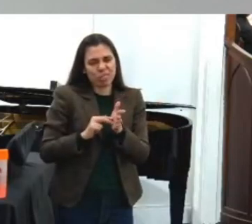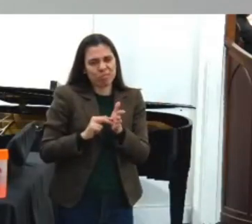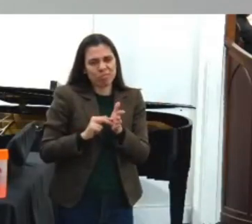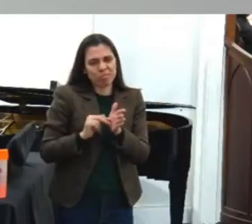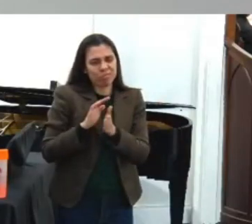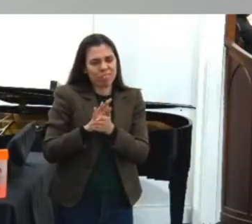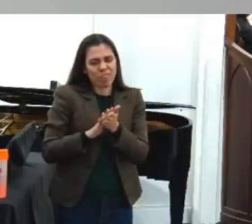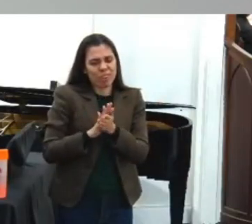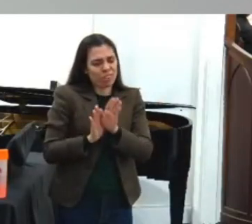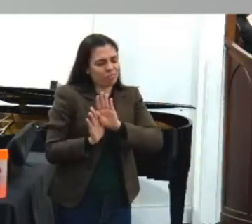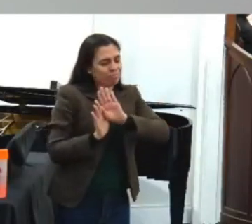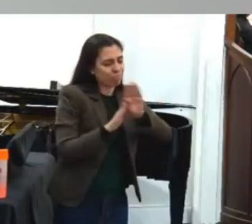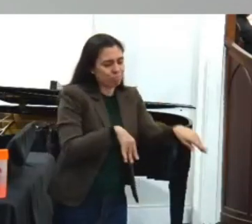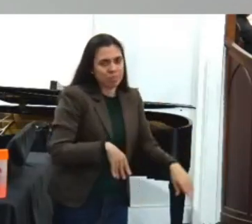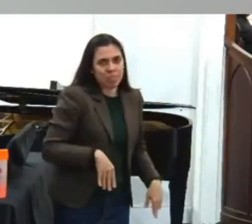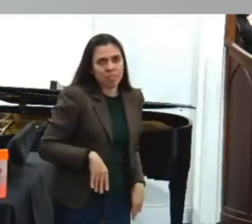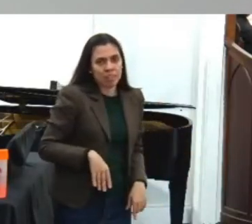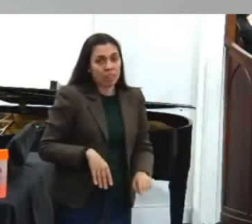miserável,